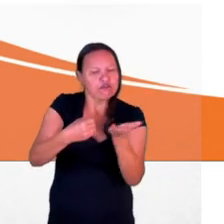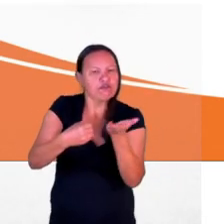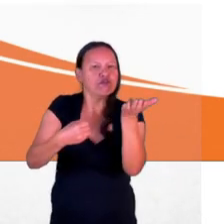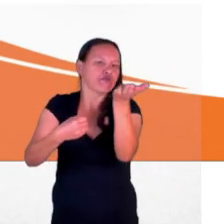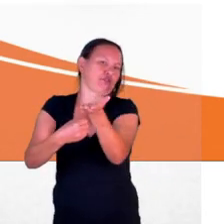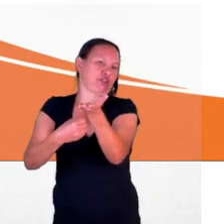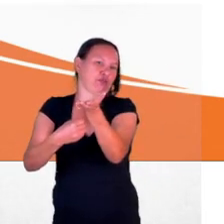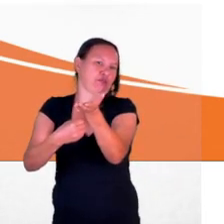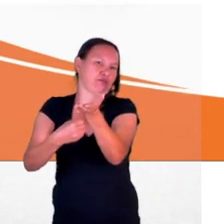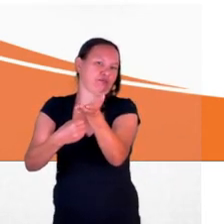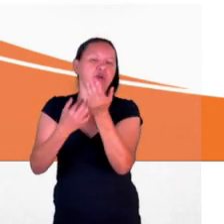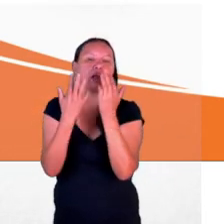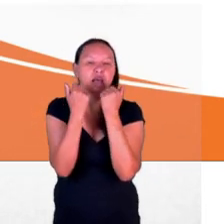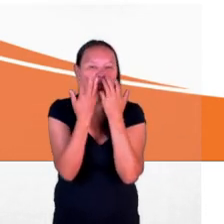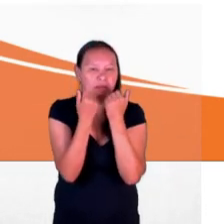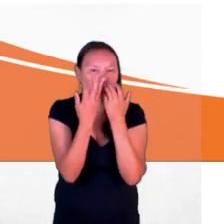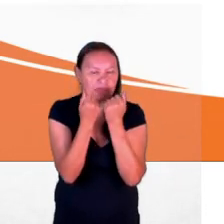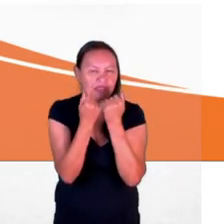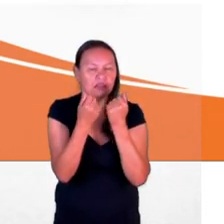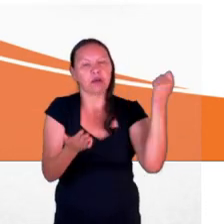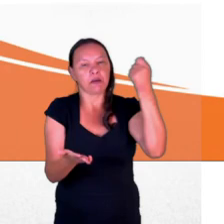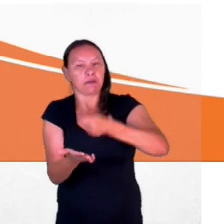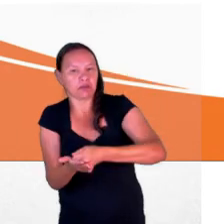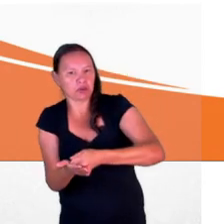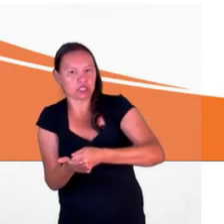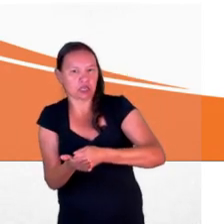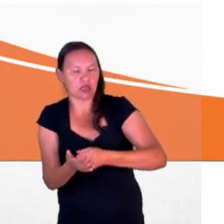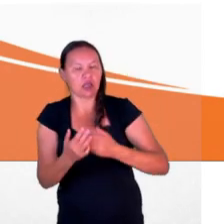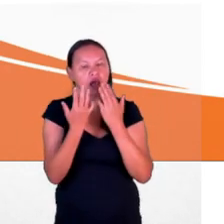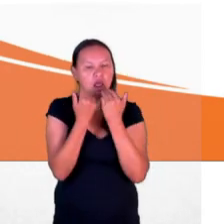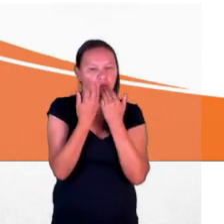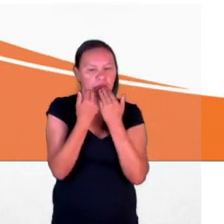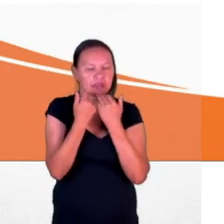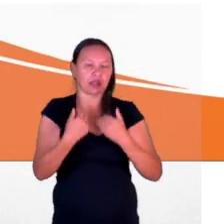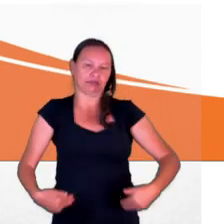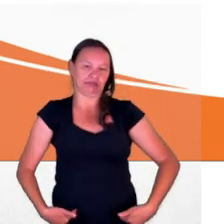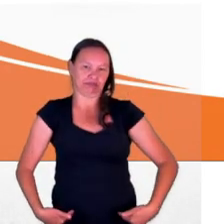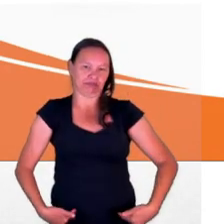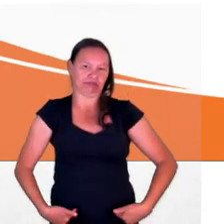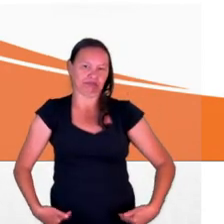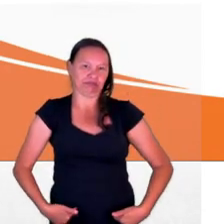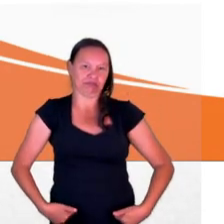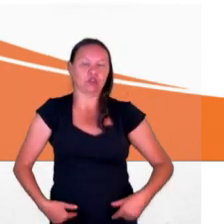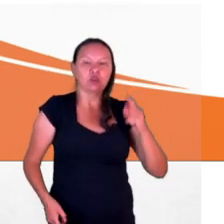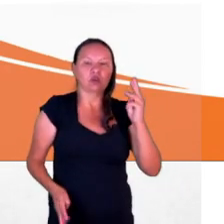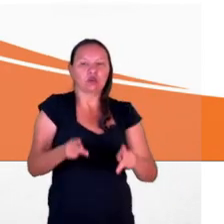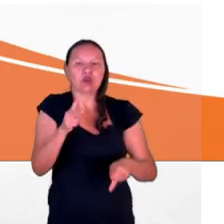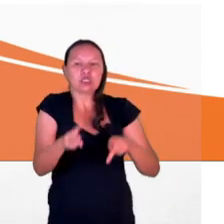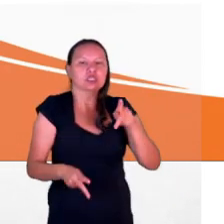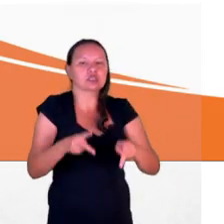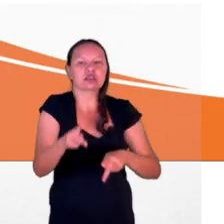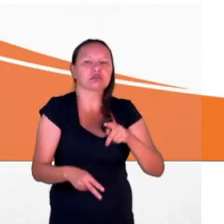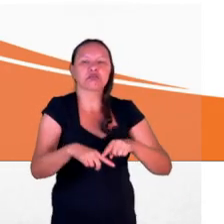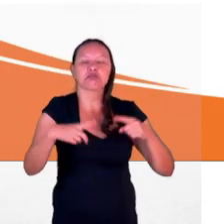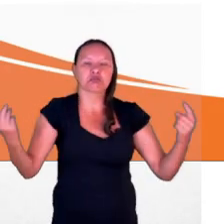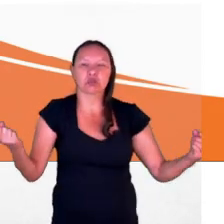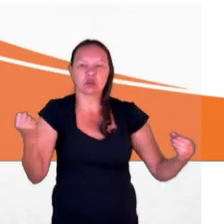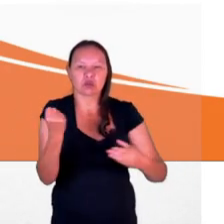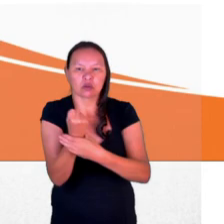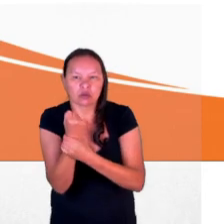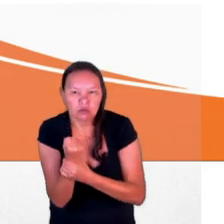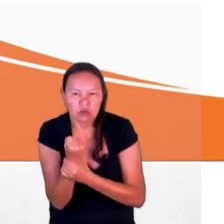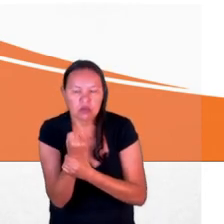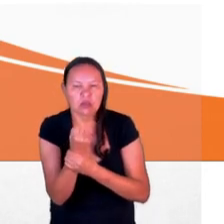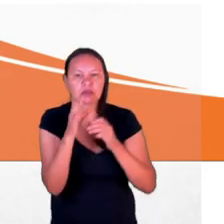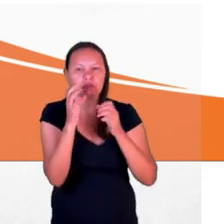aplicar para verificar no diagnóstico eh Quais são as pessoas que sofrem de insegurança alimentar